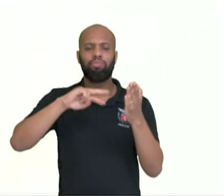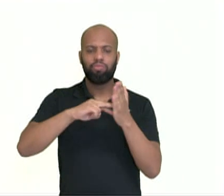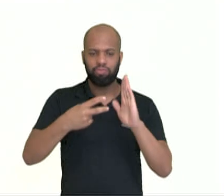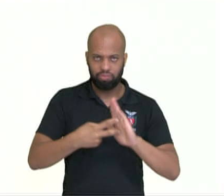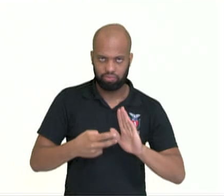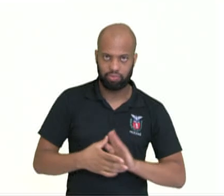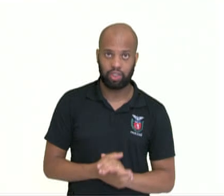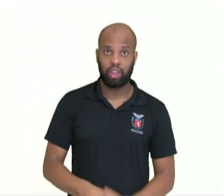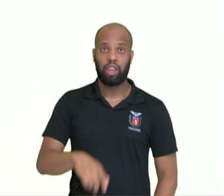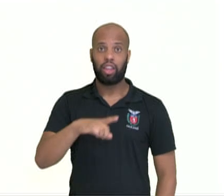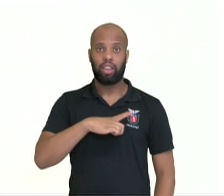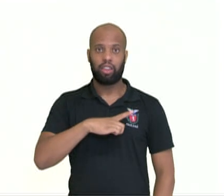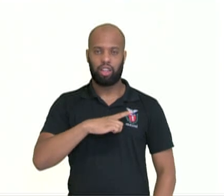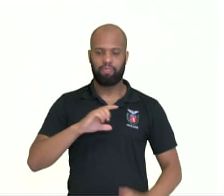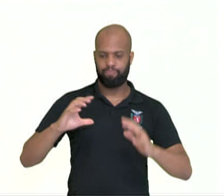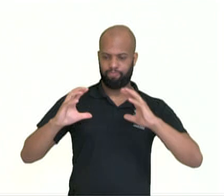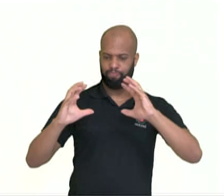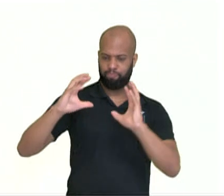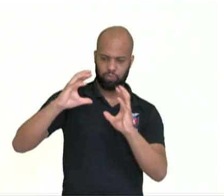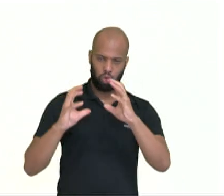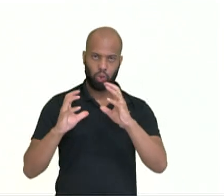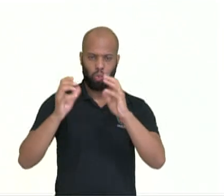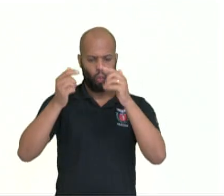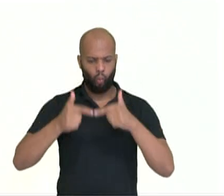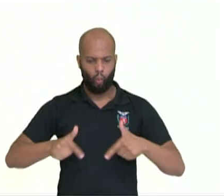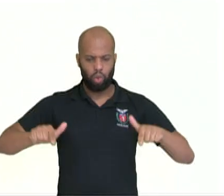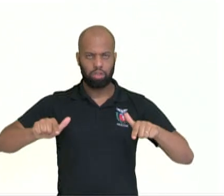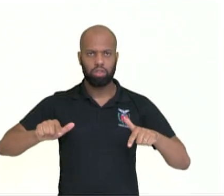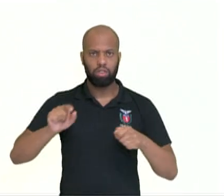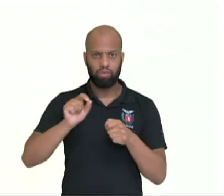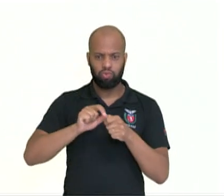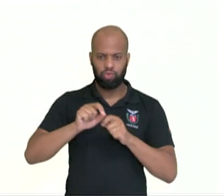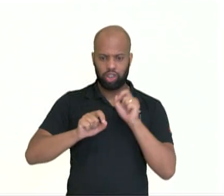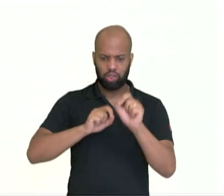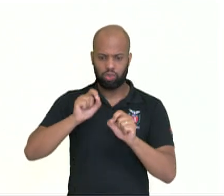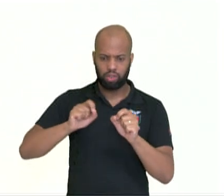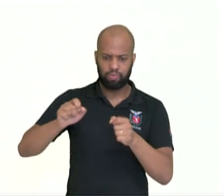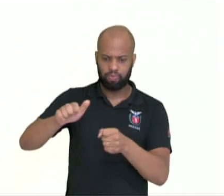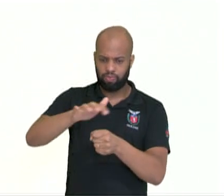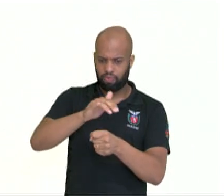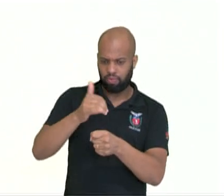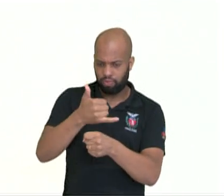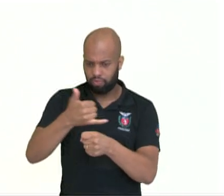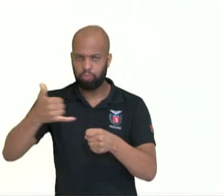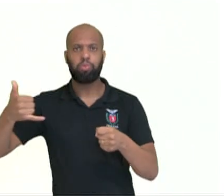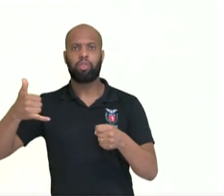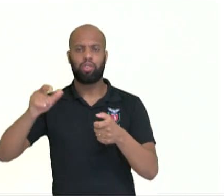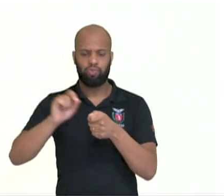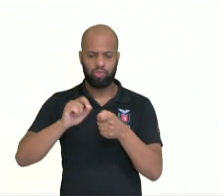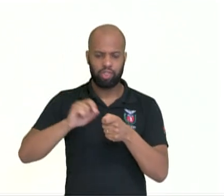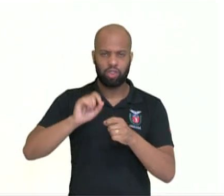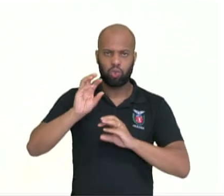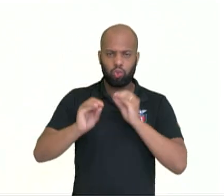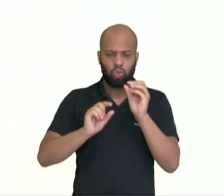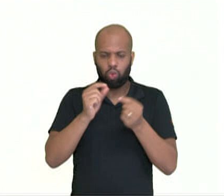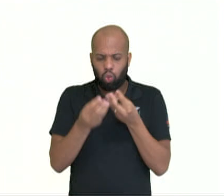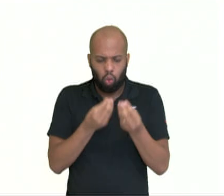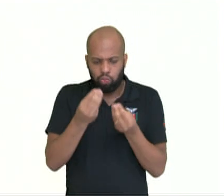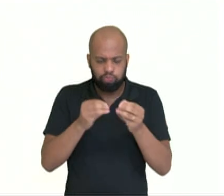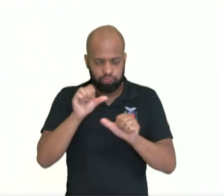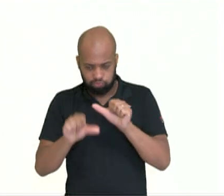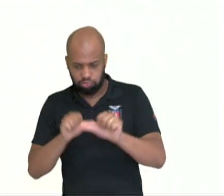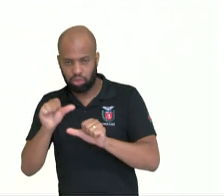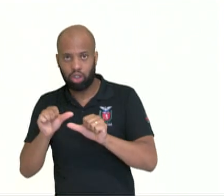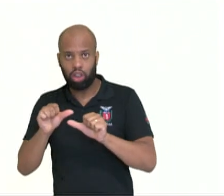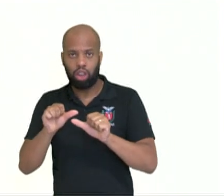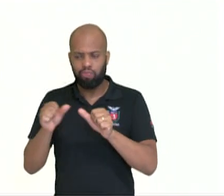pegar um corpo neutro, eu posso torná-lo um corpo carregado eletricamente, ou seja, eu posso fazer com que essa carga elétrica fique explícita,